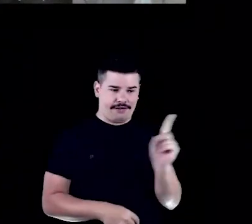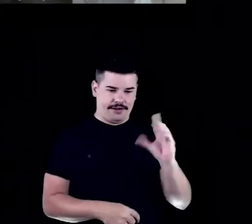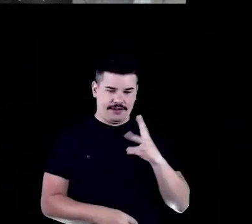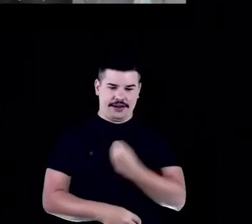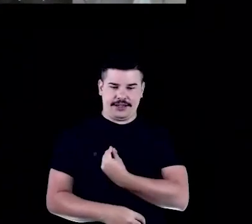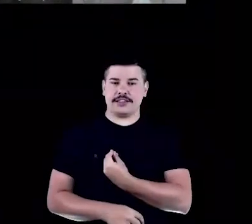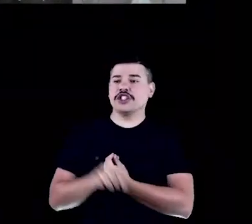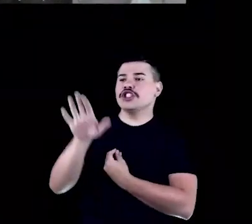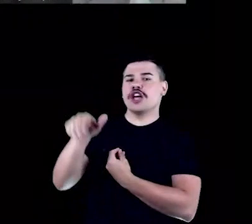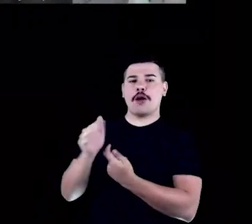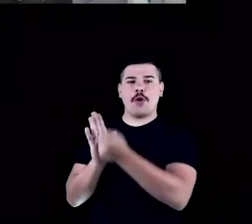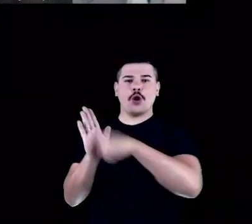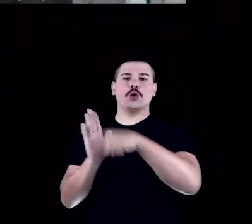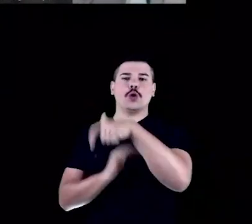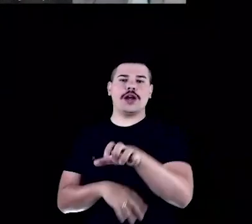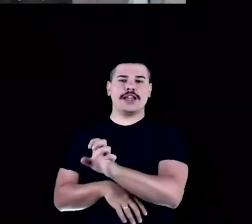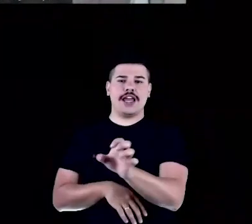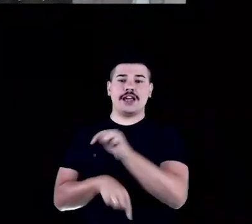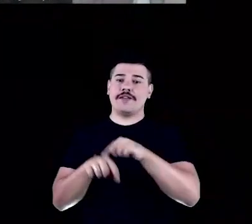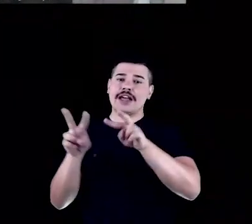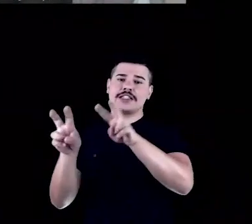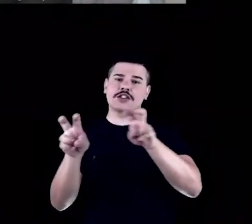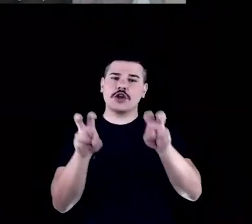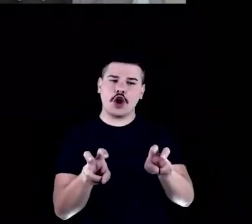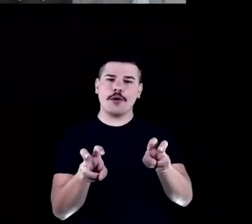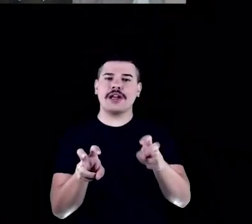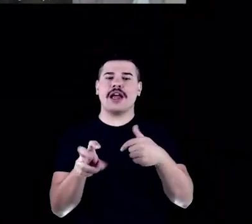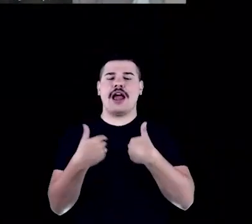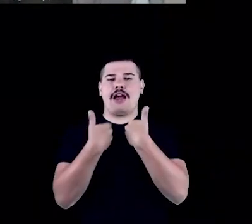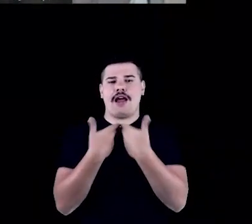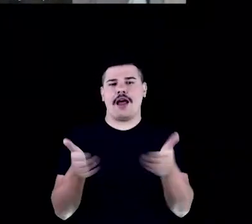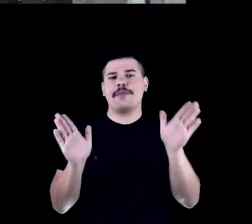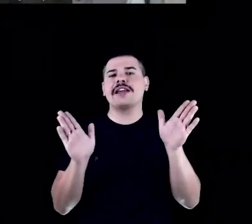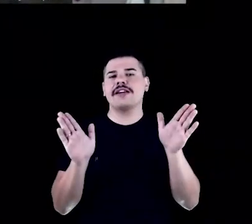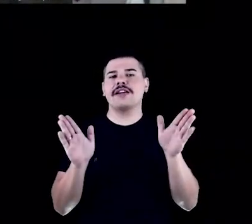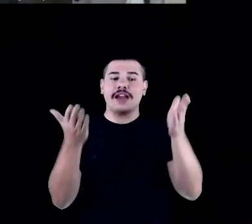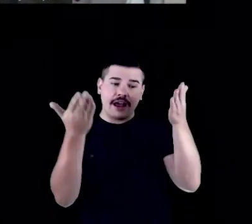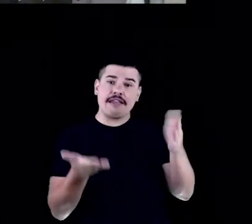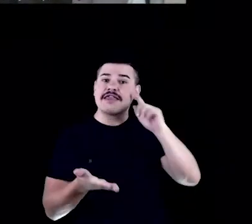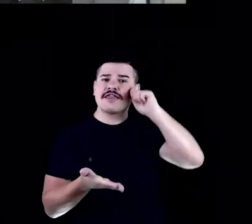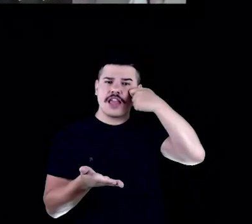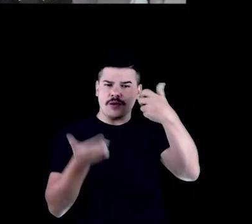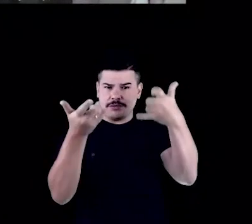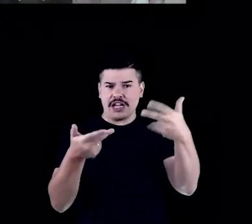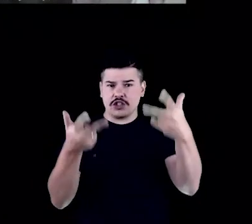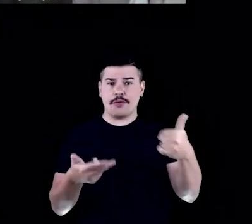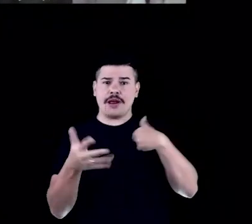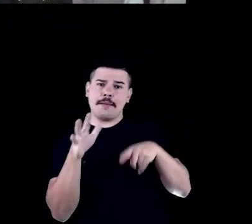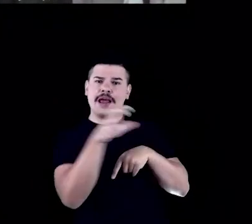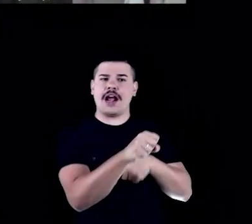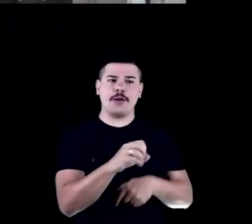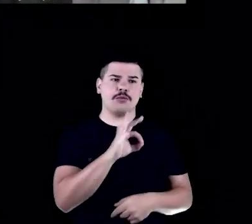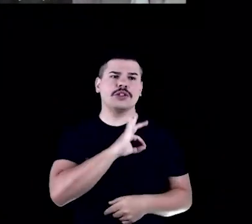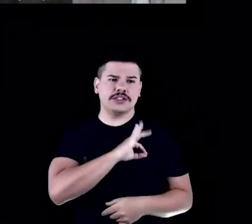Vão querer chamar o autor homossexual só quando falam sobre sair de armário. Vão querer falar sobre os negros só quando falam de